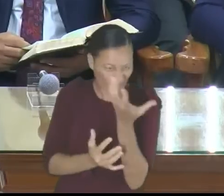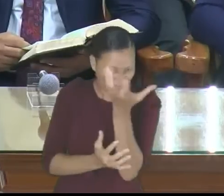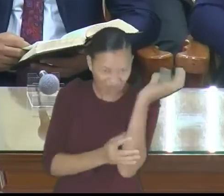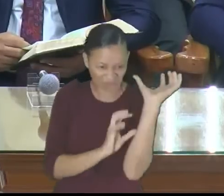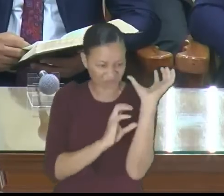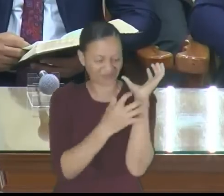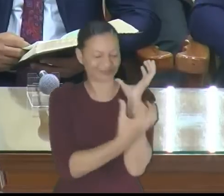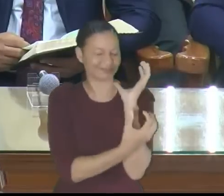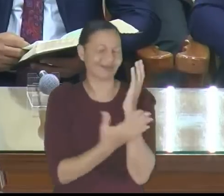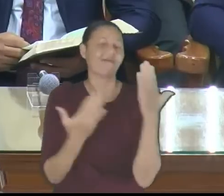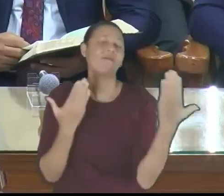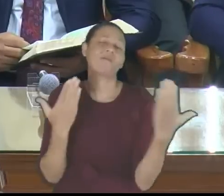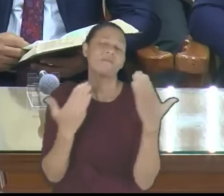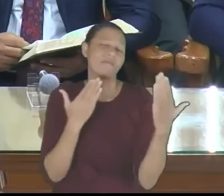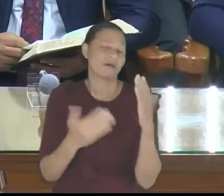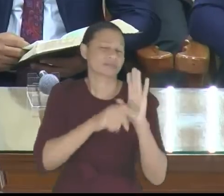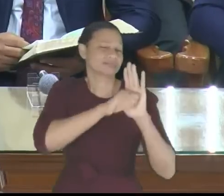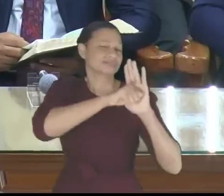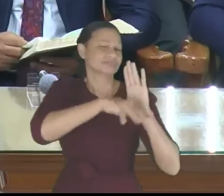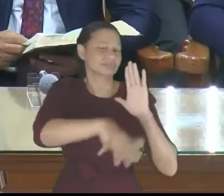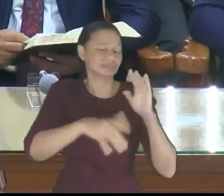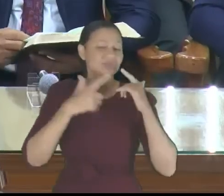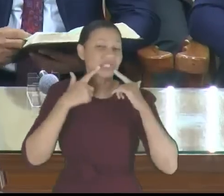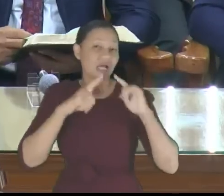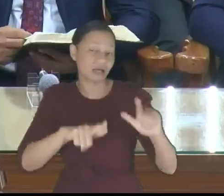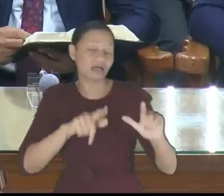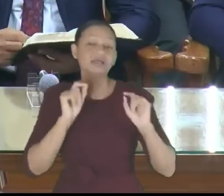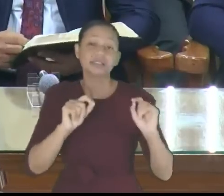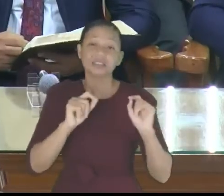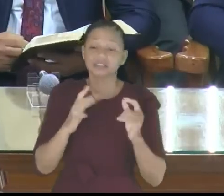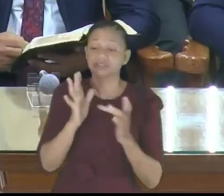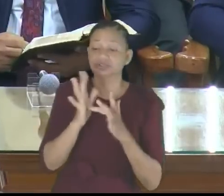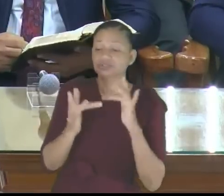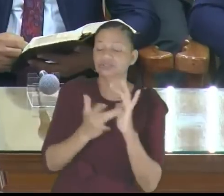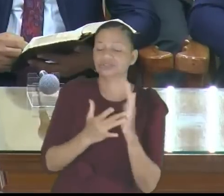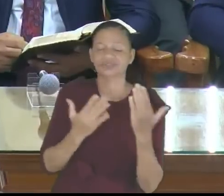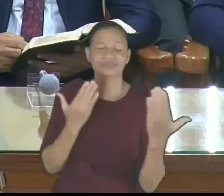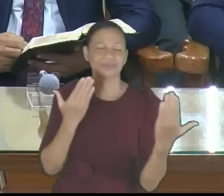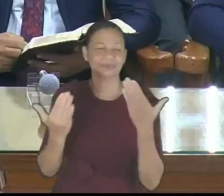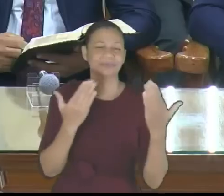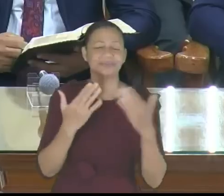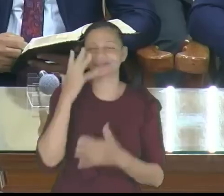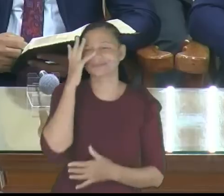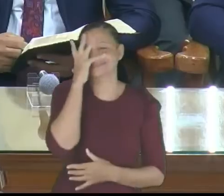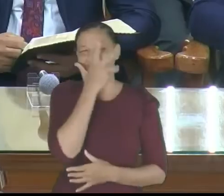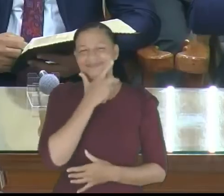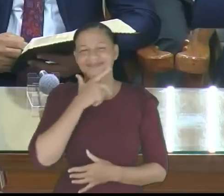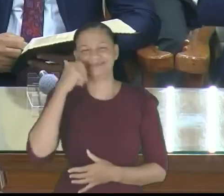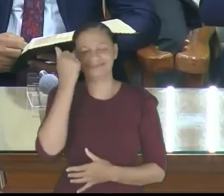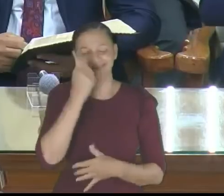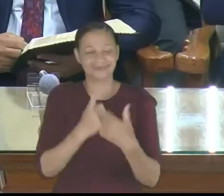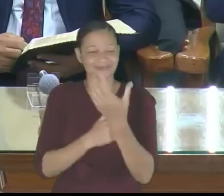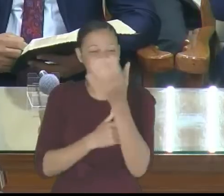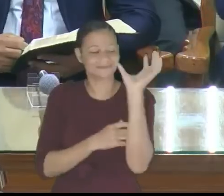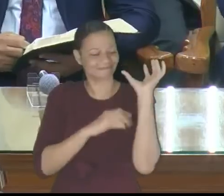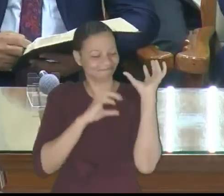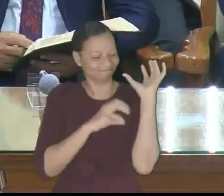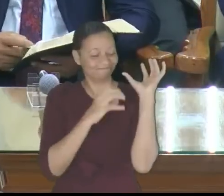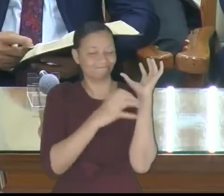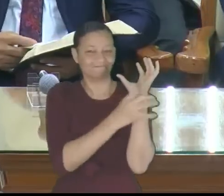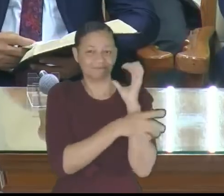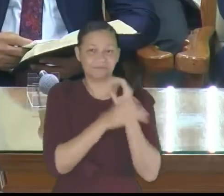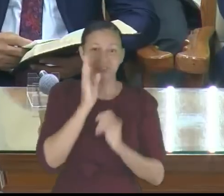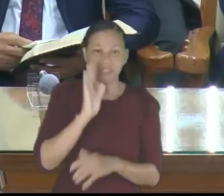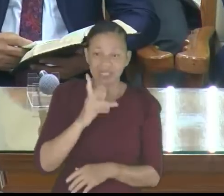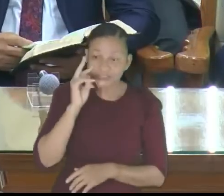de linguagem. Vamos ver, Jesus é comparado com uma linda macieira. Quem aqui já teve o privilégio de